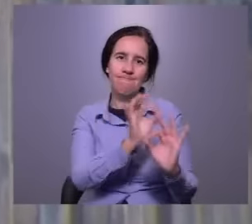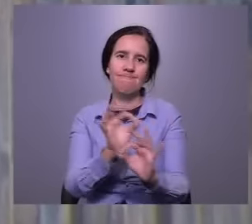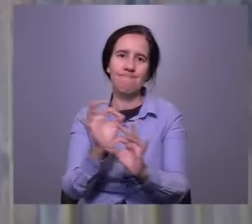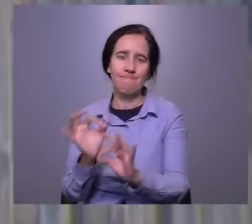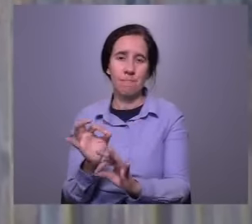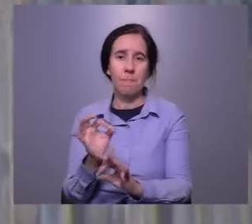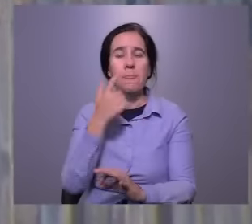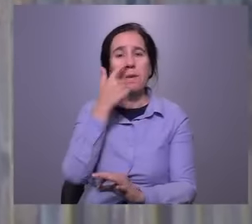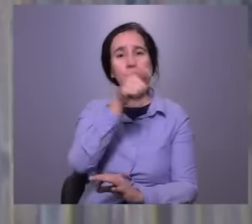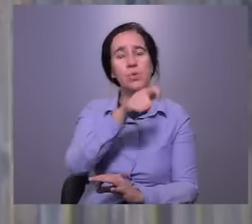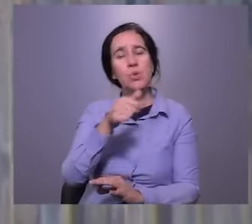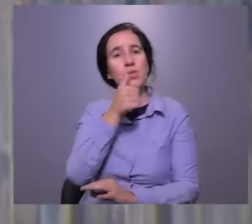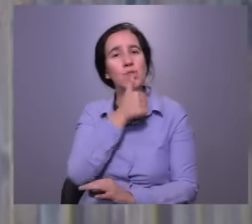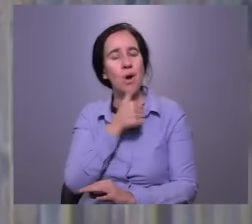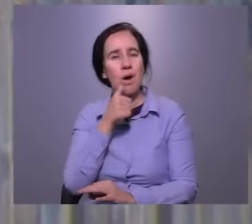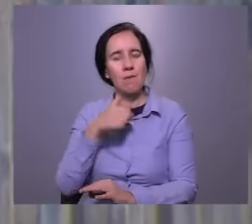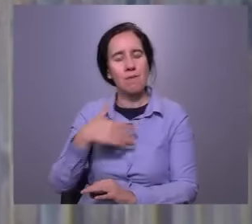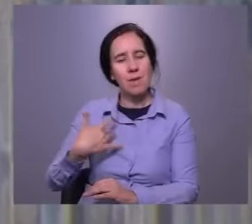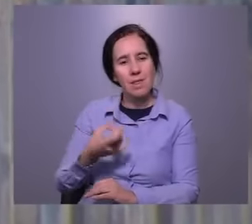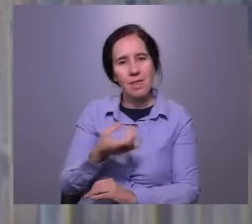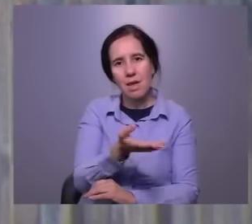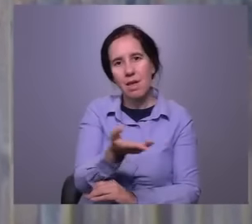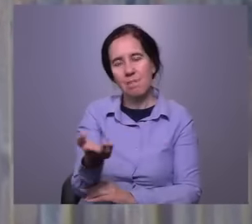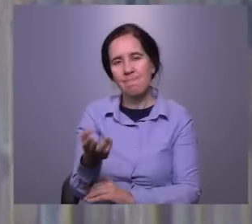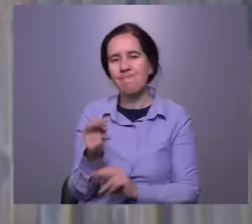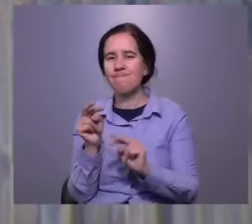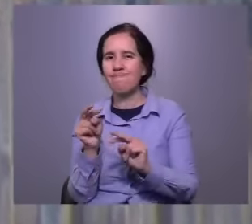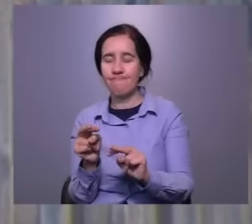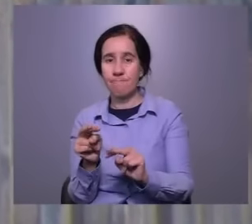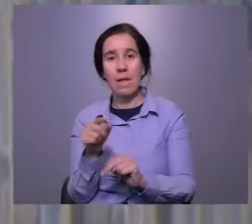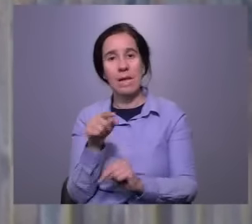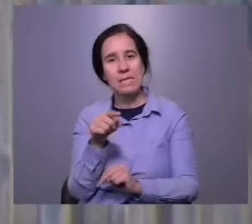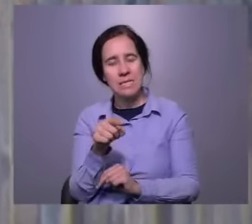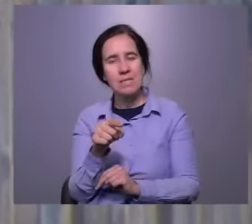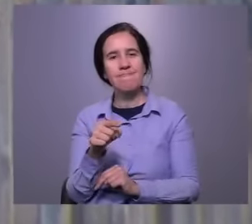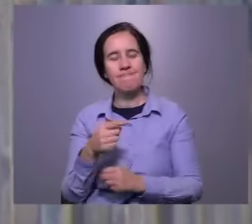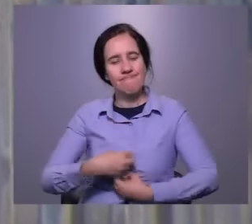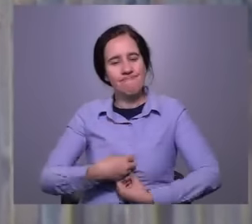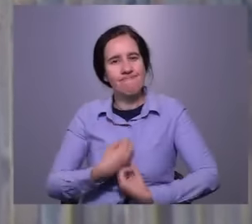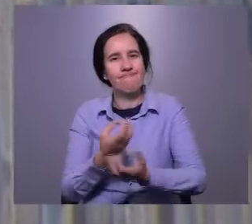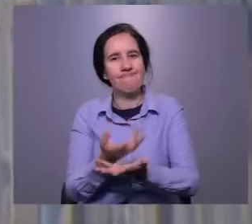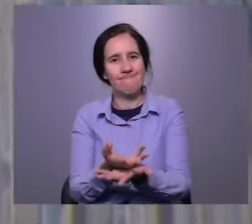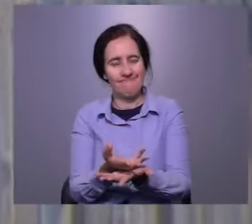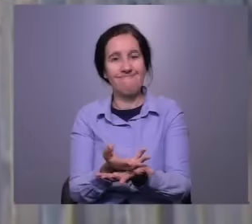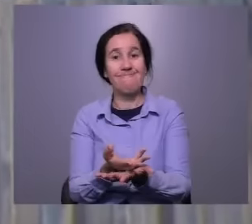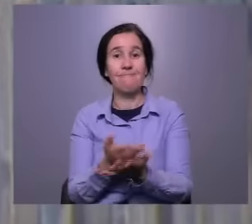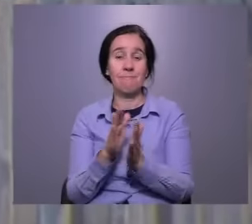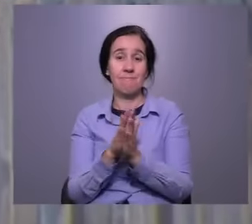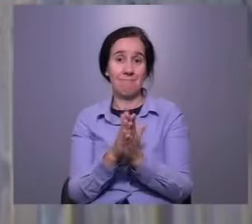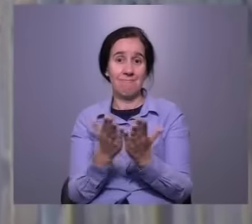Jesus ou Eliseu. Estes gestos extraordinários nascem